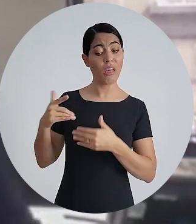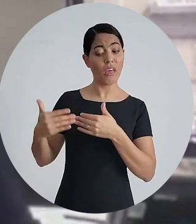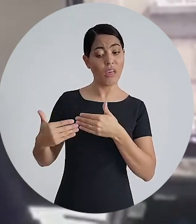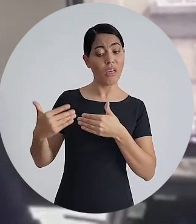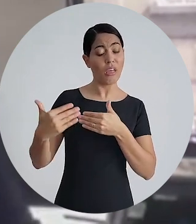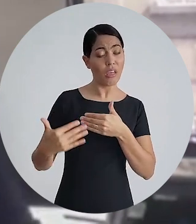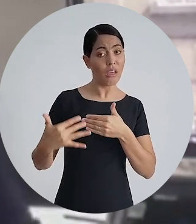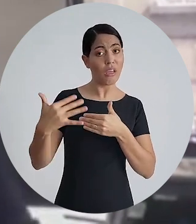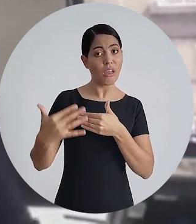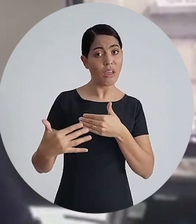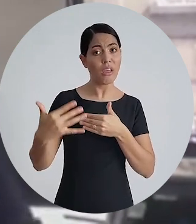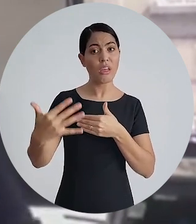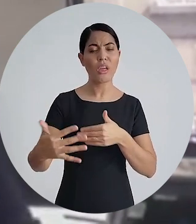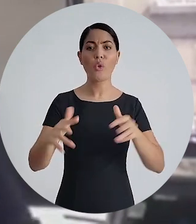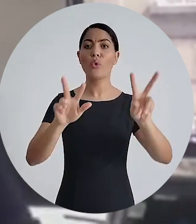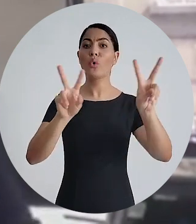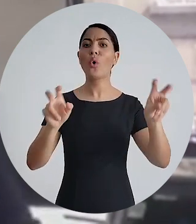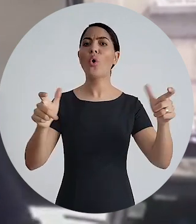Depois, com o passar,